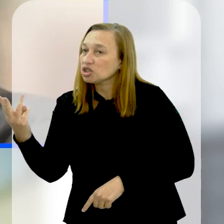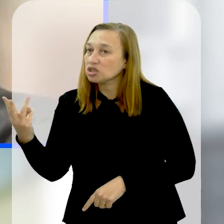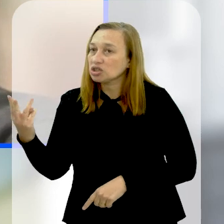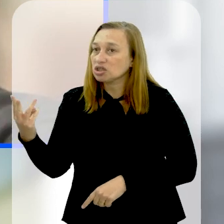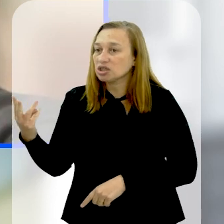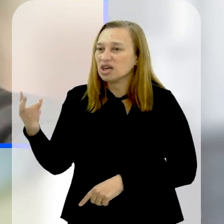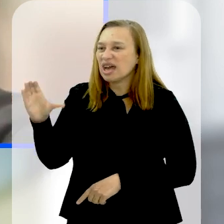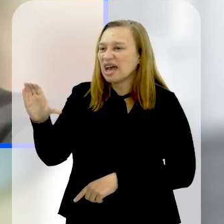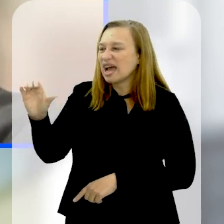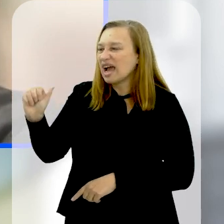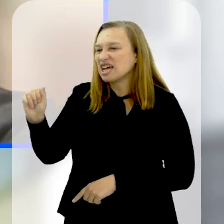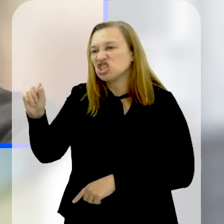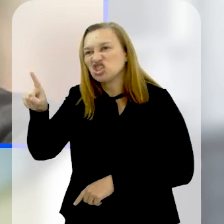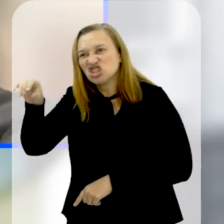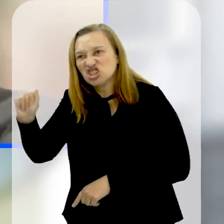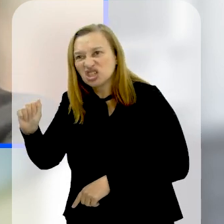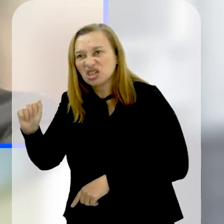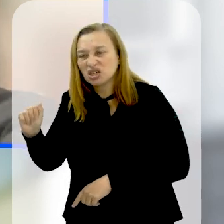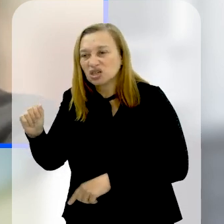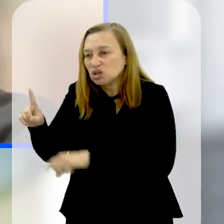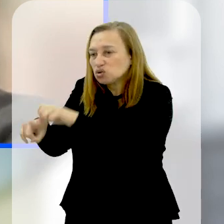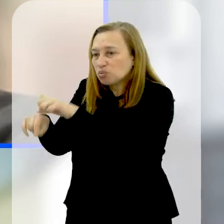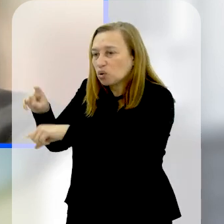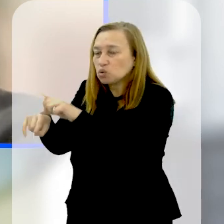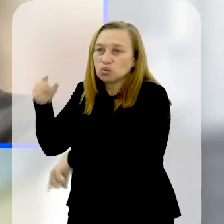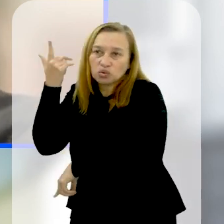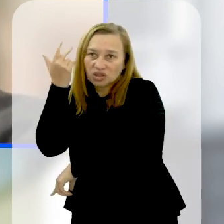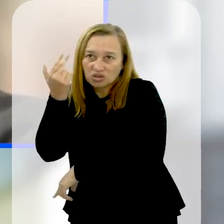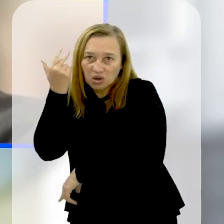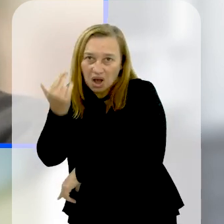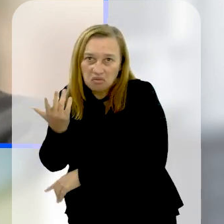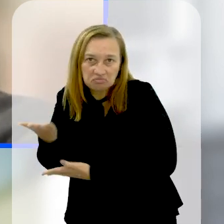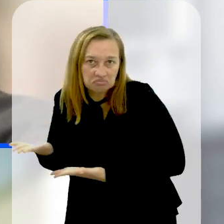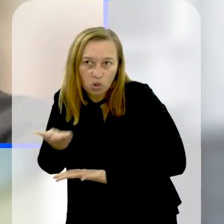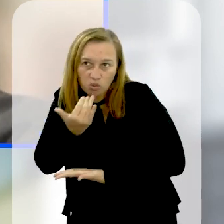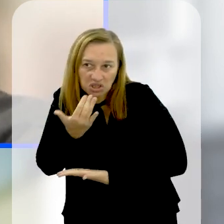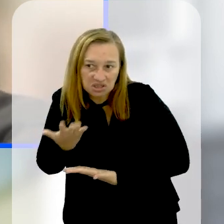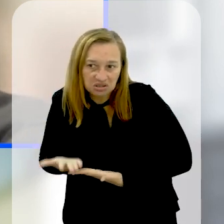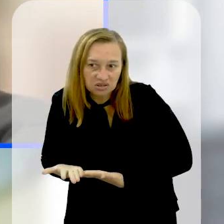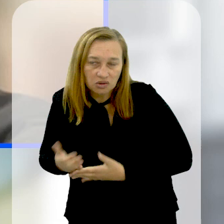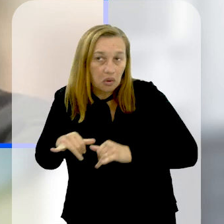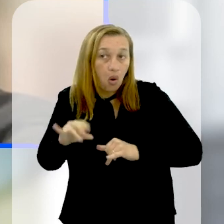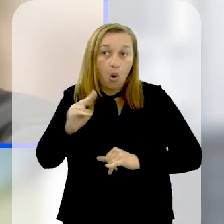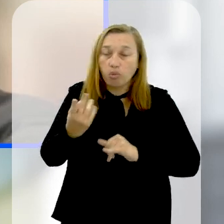de um legume, uma verdura, uma coisa assim. Ou você vai no supermercado,